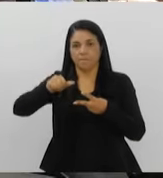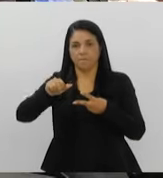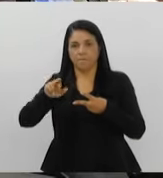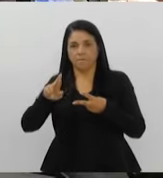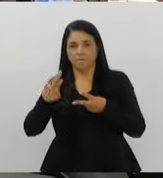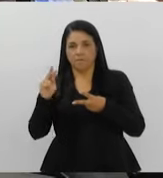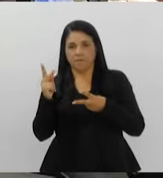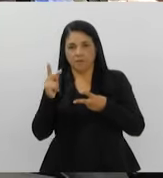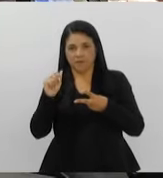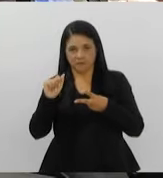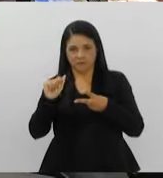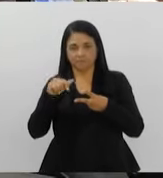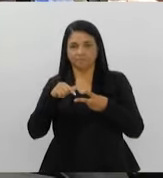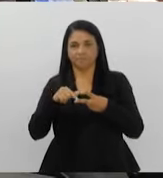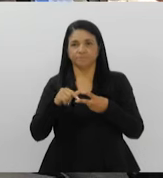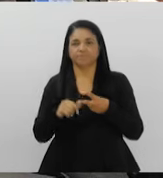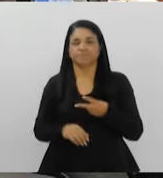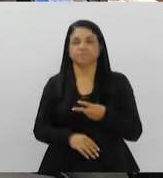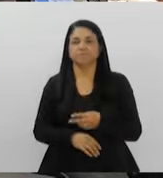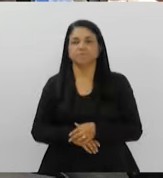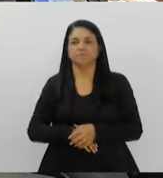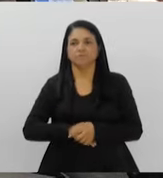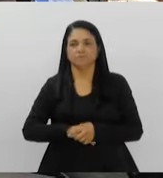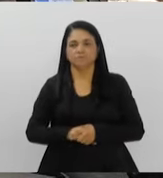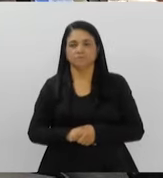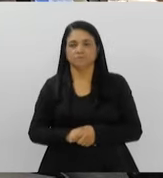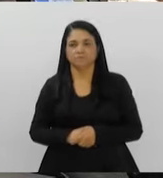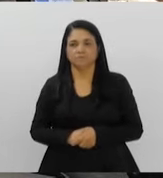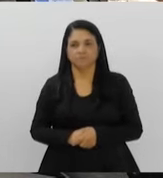Célia e Marta. Célia e Marta. A e C.